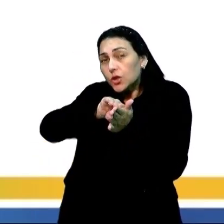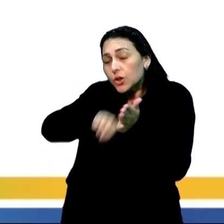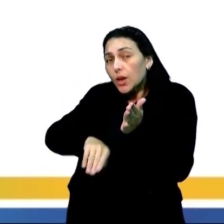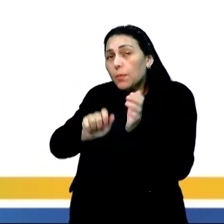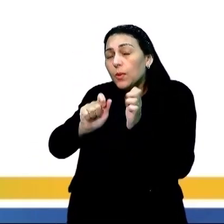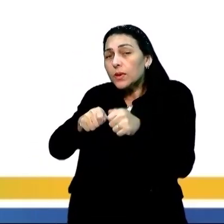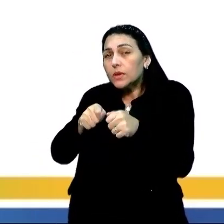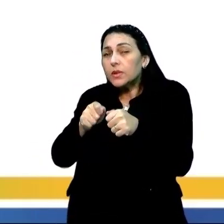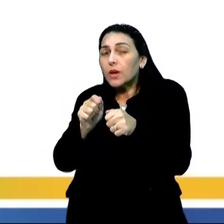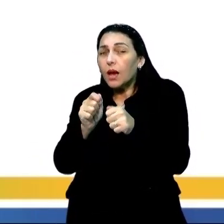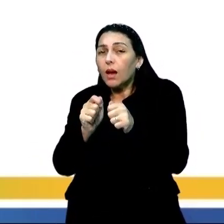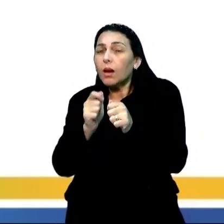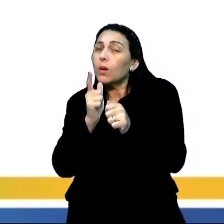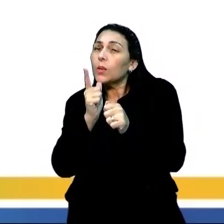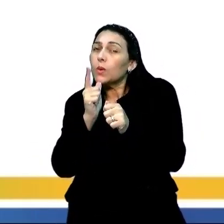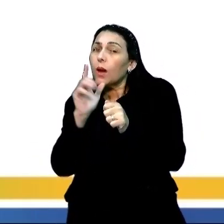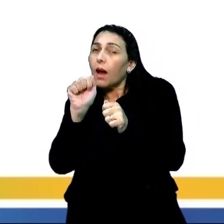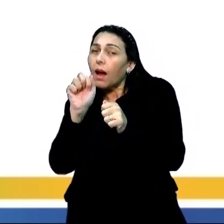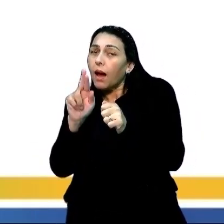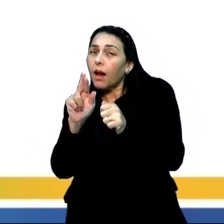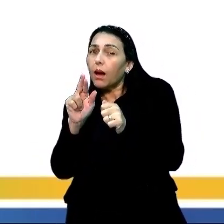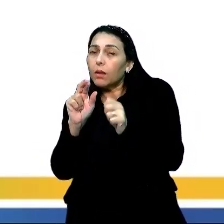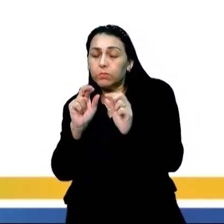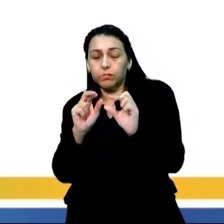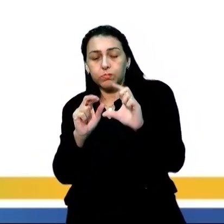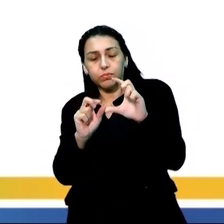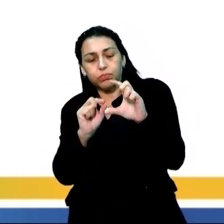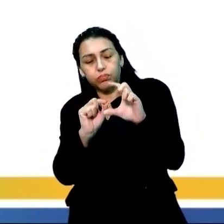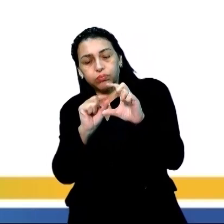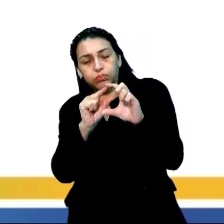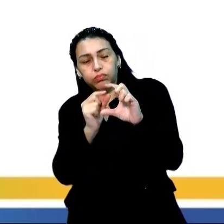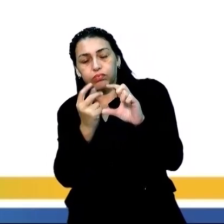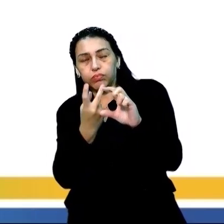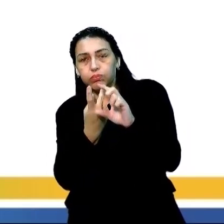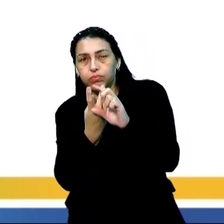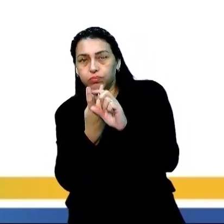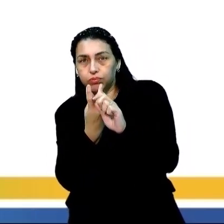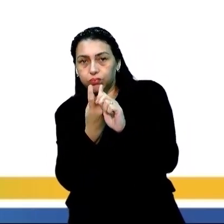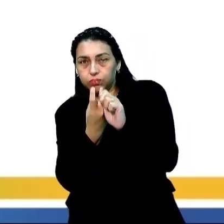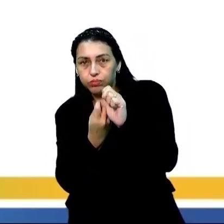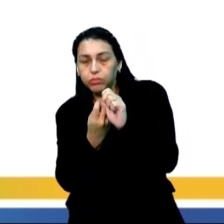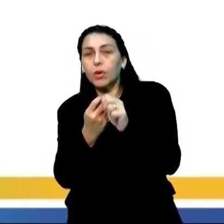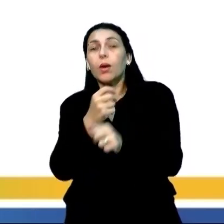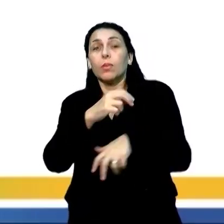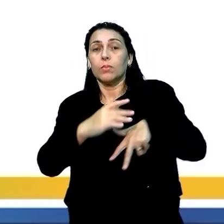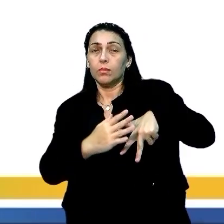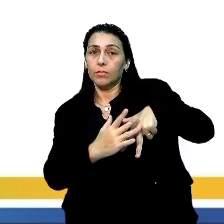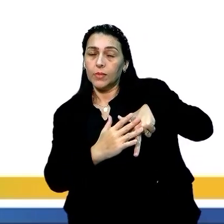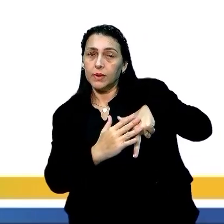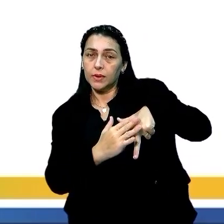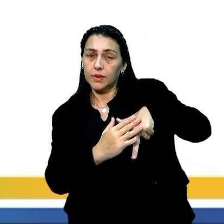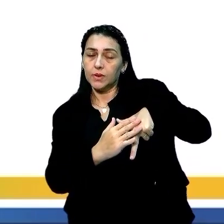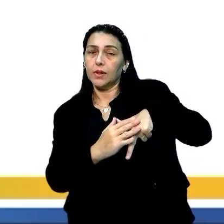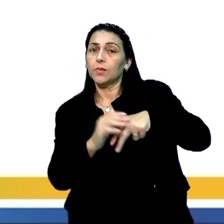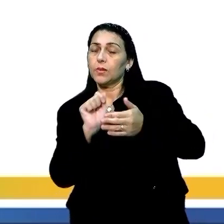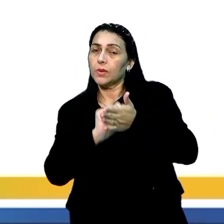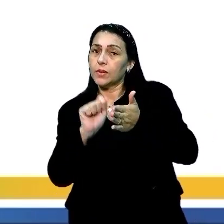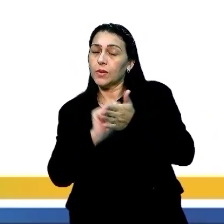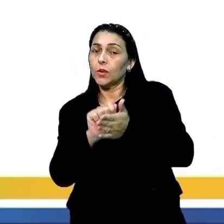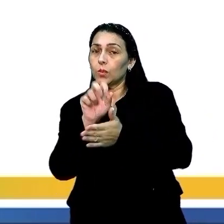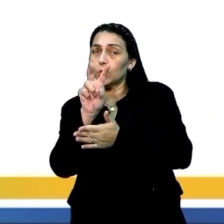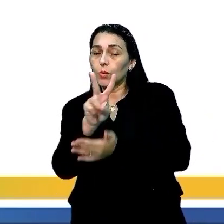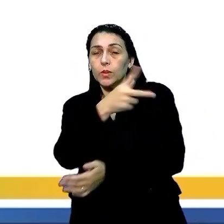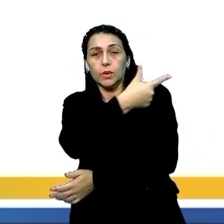possíveis bolhas de ar. A um paciente foram prescritas